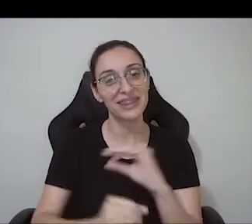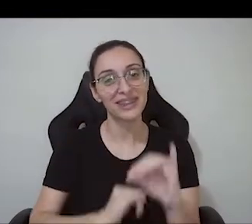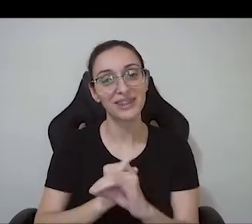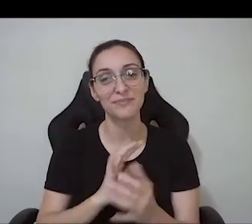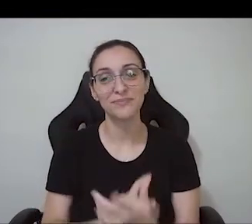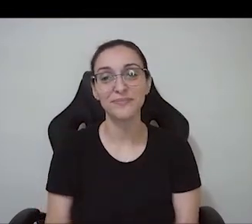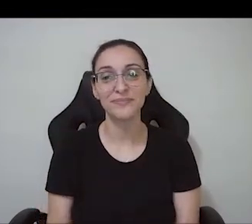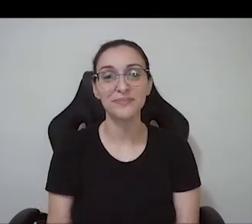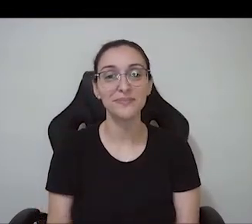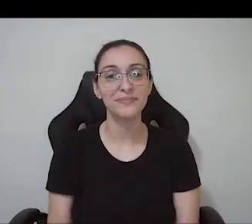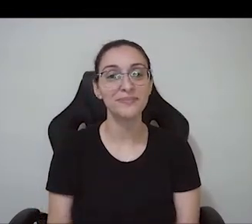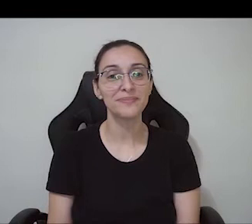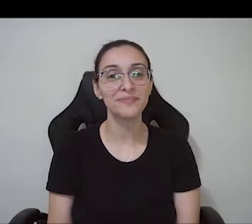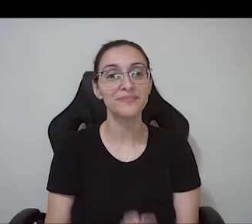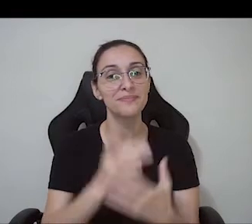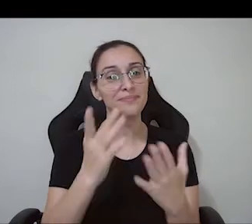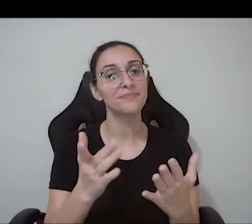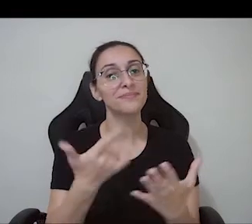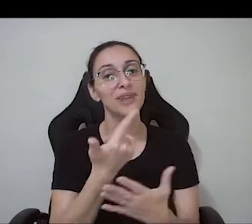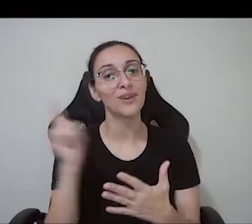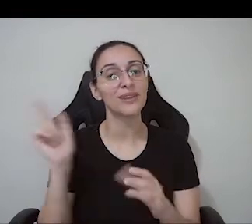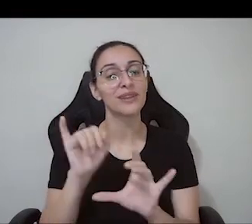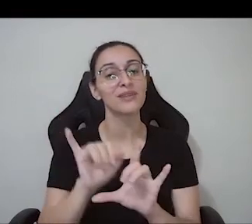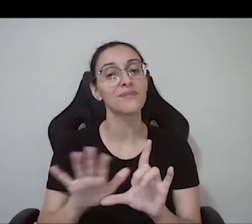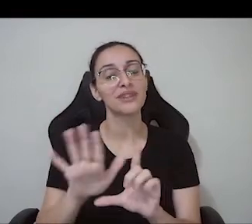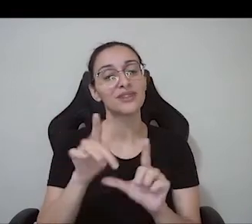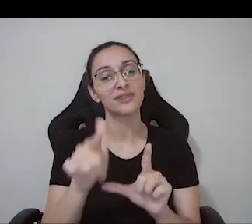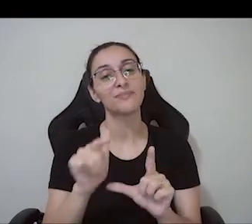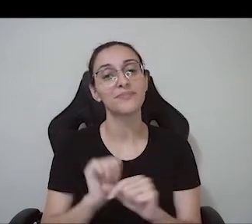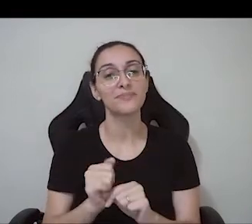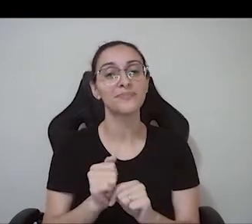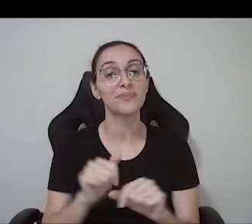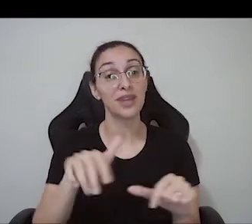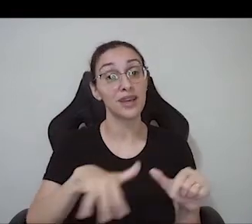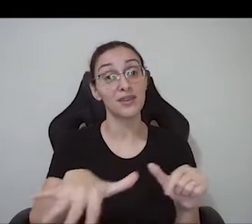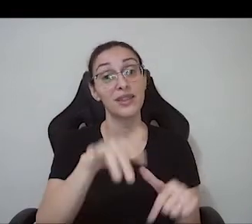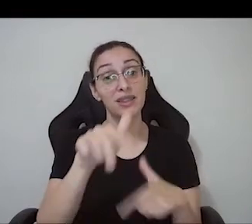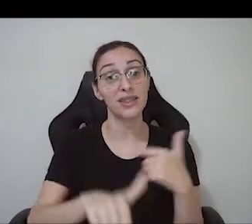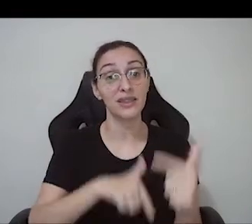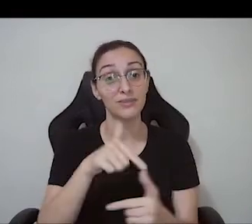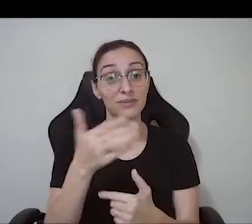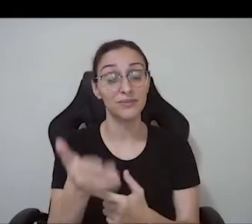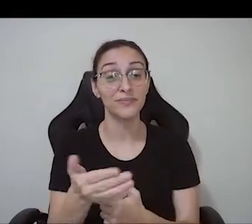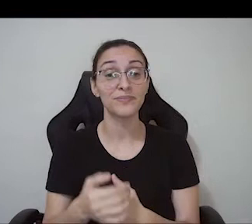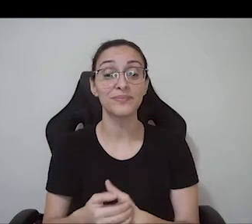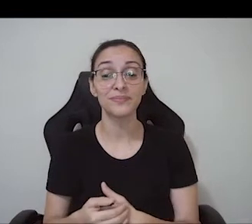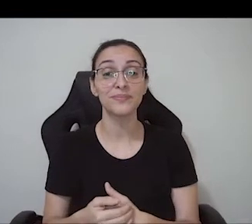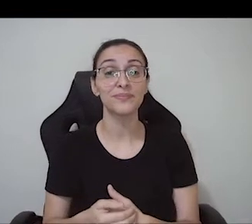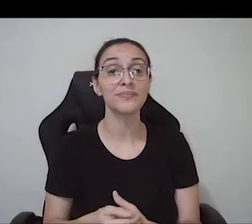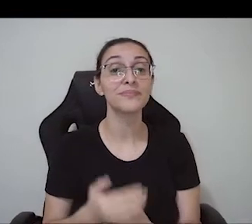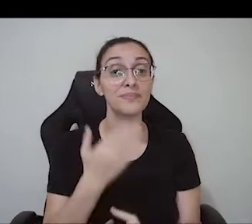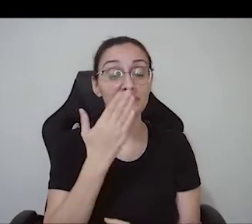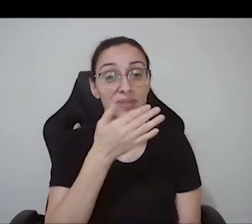Nessa outra imagem, nós temos um ambiente de trabalho, E aí nós temos na